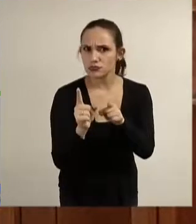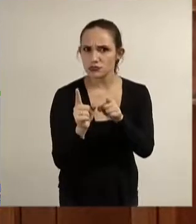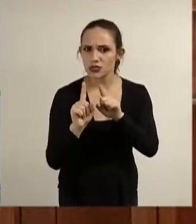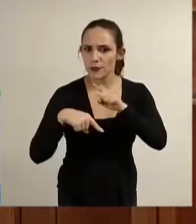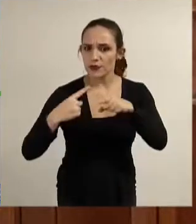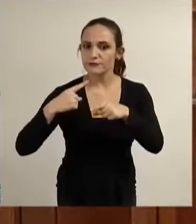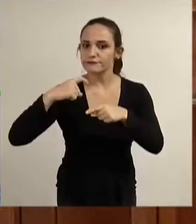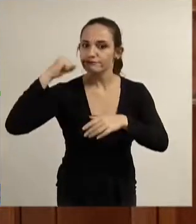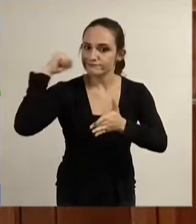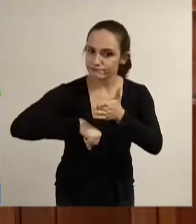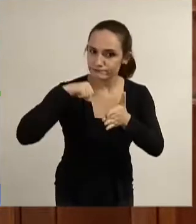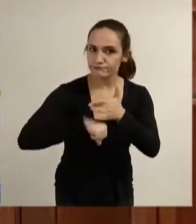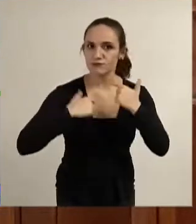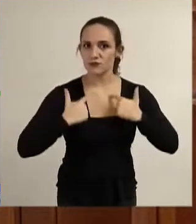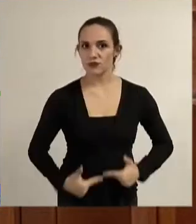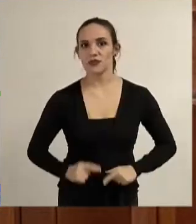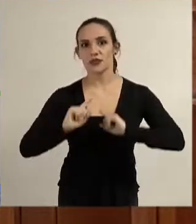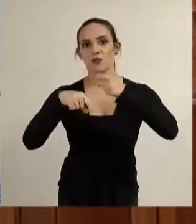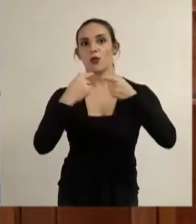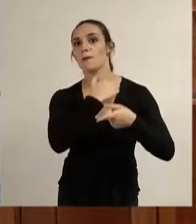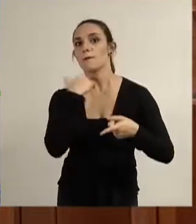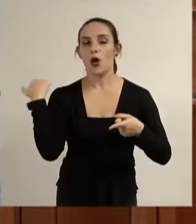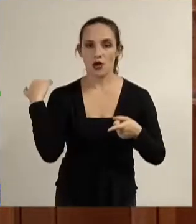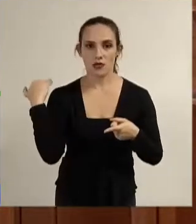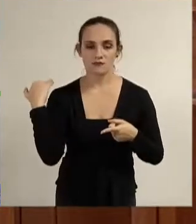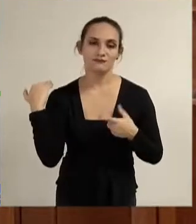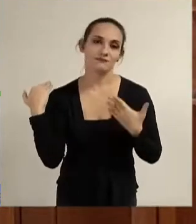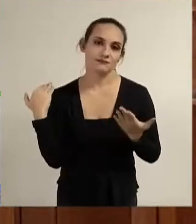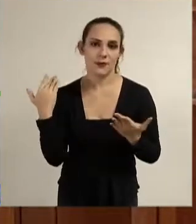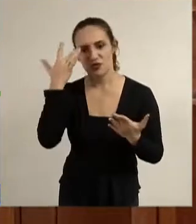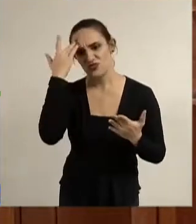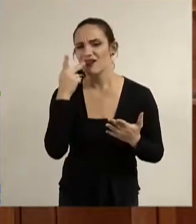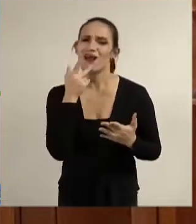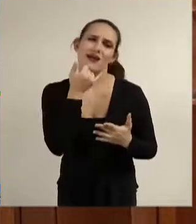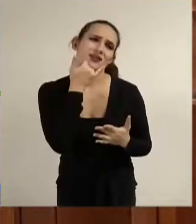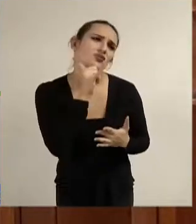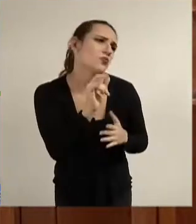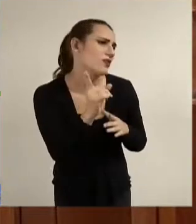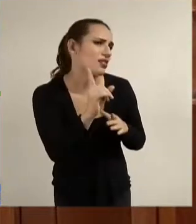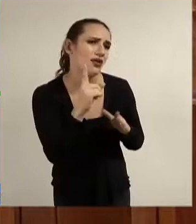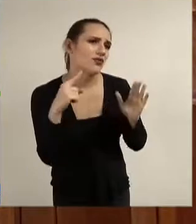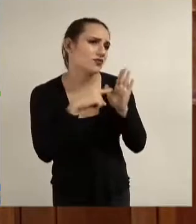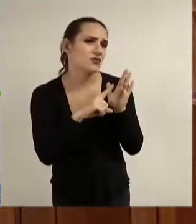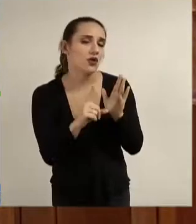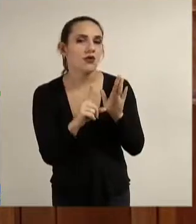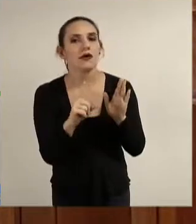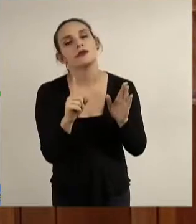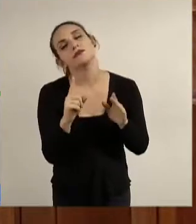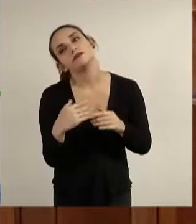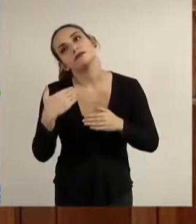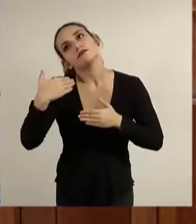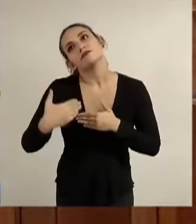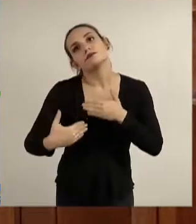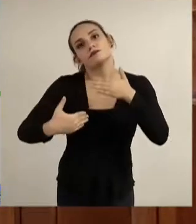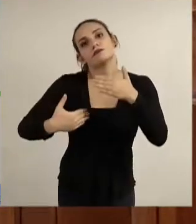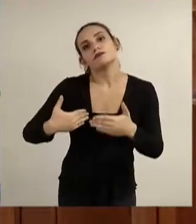lesões corporais e depois o feminicídio. Esse agressor acaba pedindo desculpas, a mulher não denuncia e esse